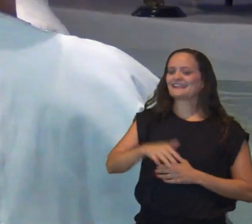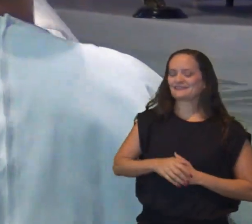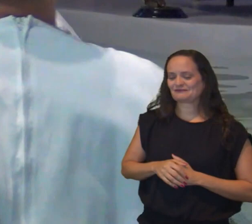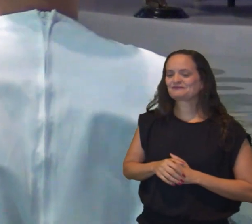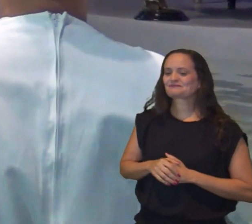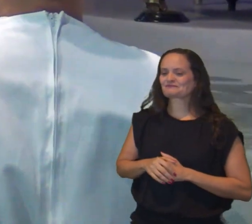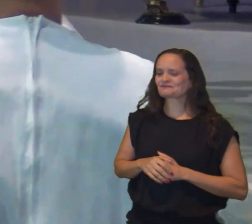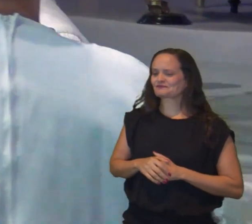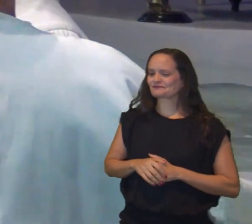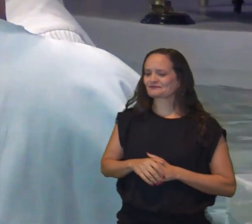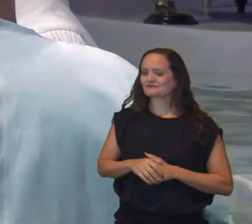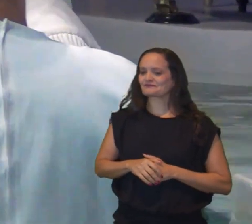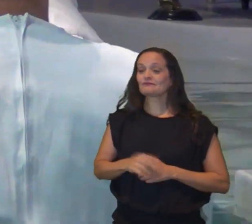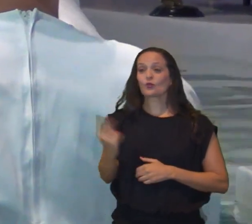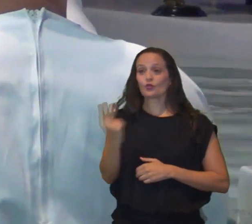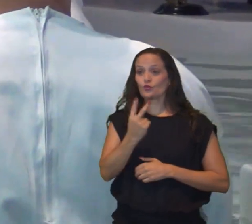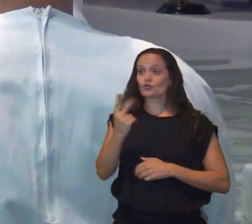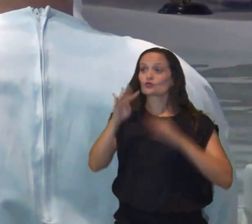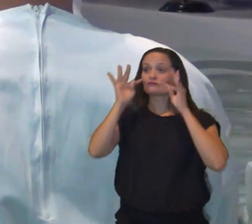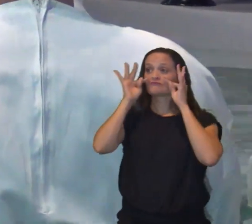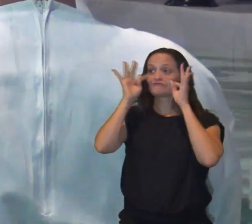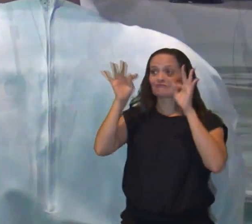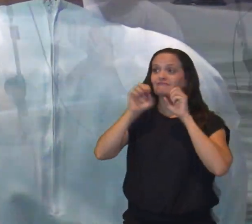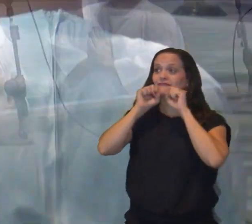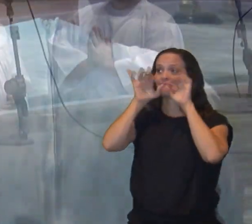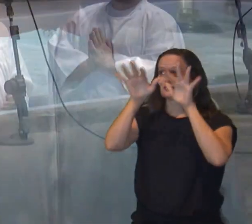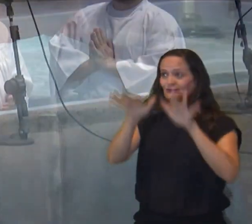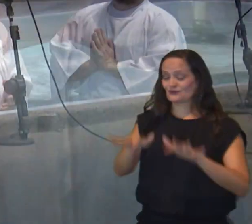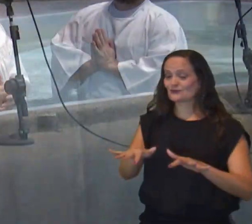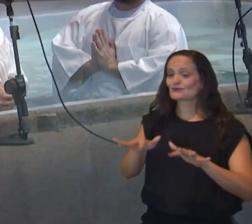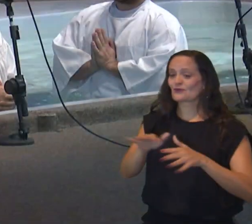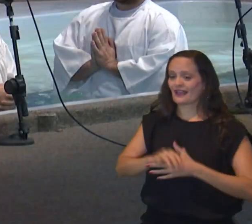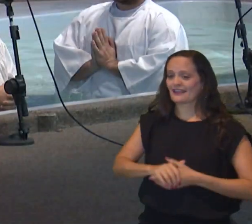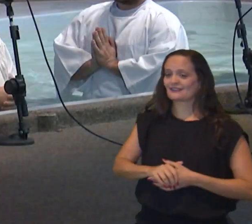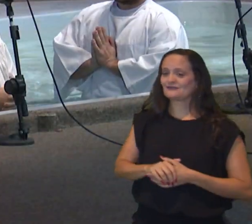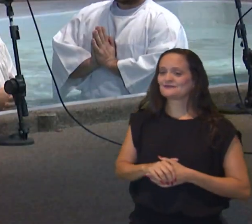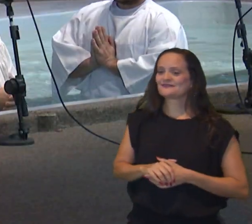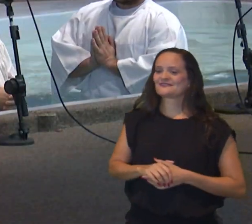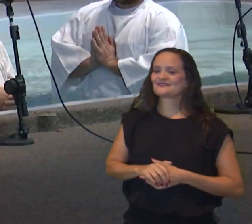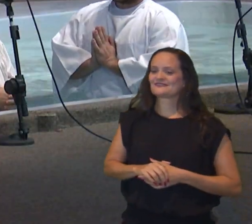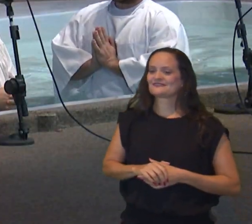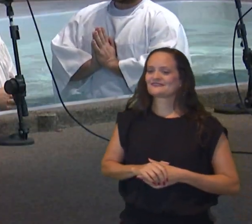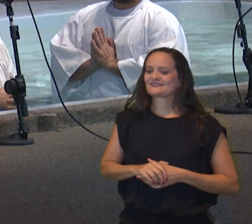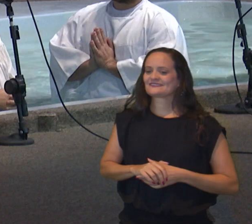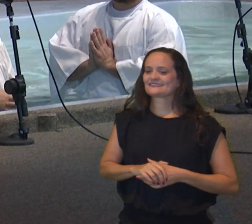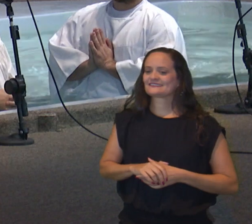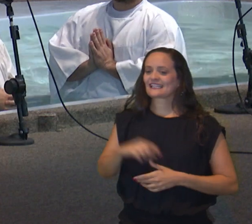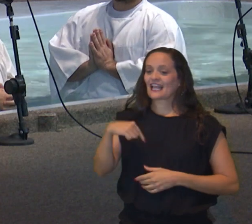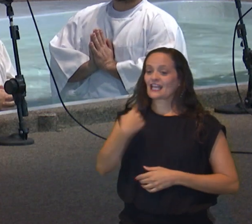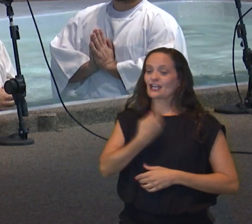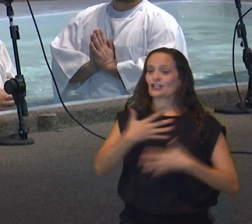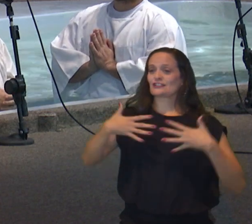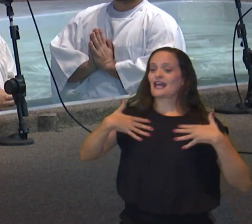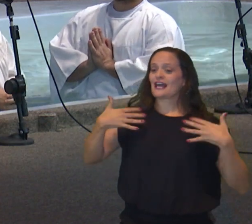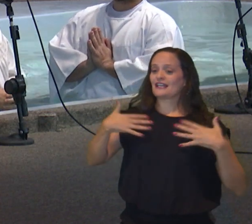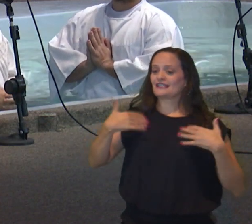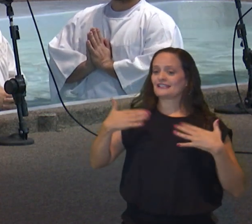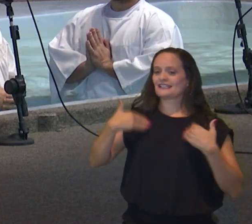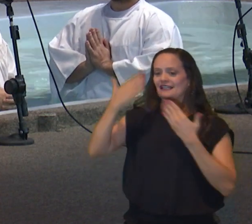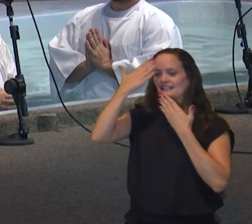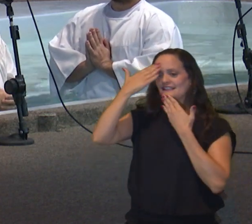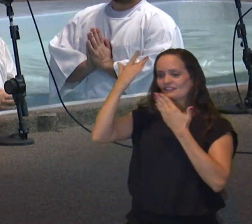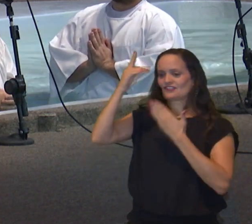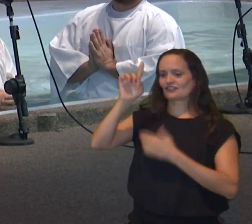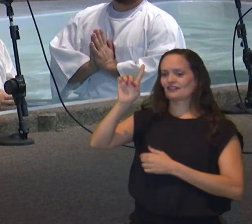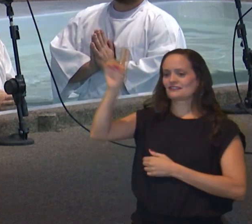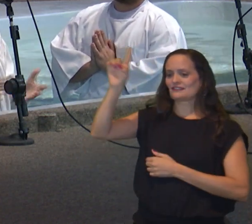um testemunho muito abençoado do Marcelo e também da Fernanda, e a nossa alegria, a nossa gratidão a Deus